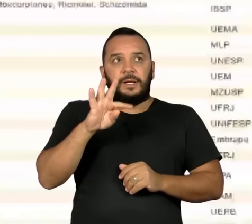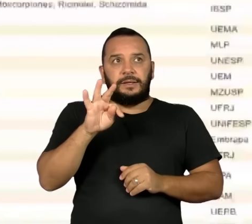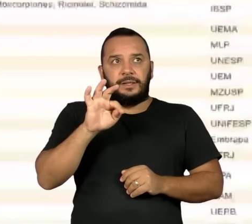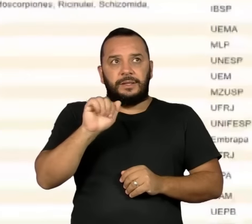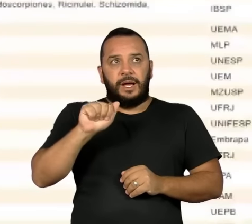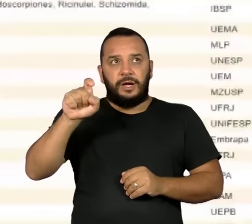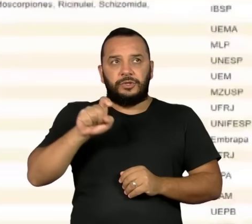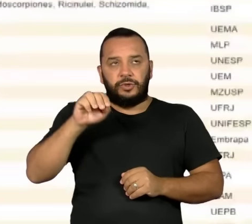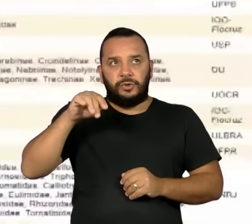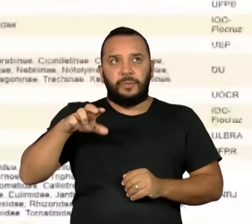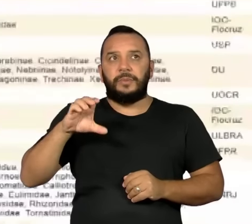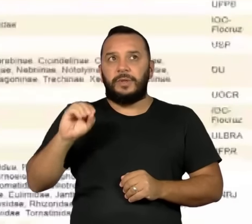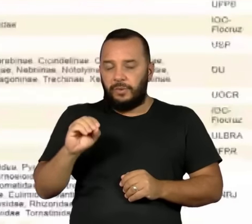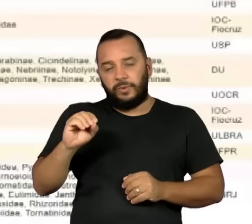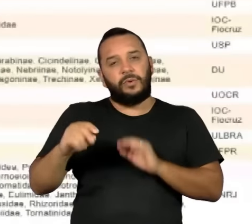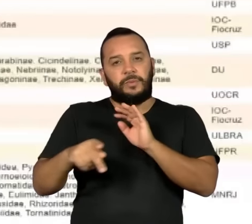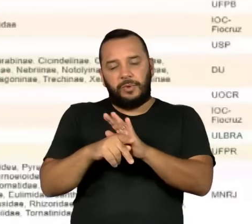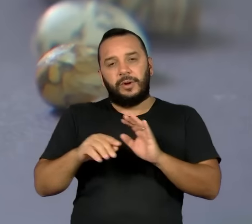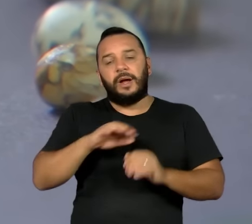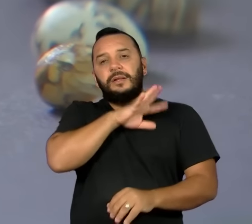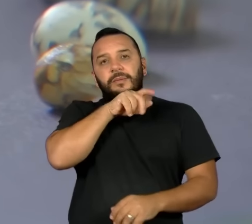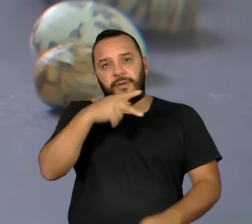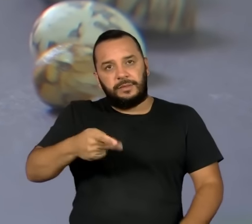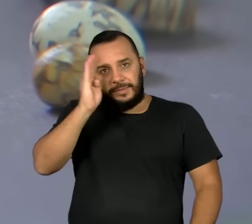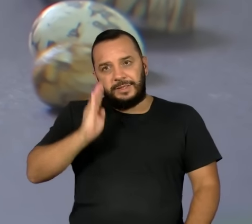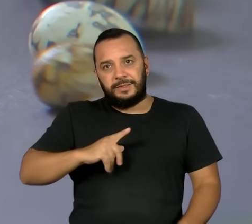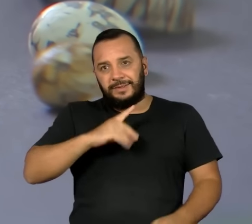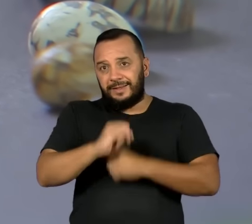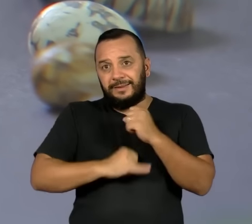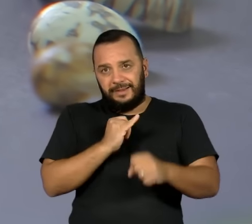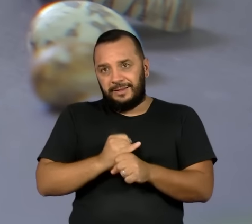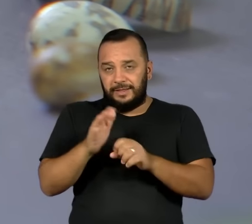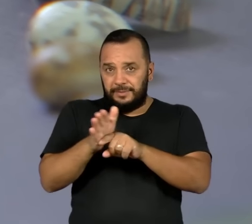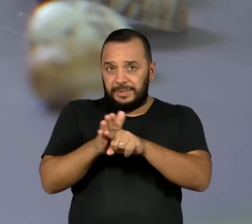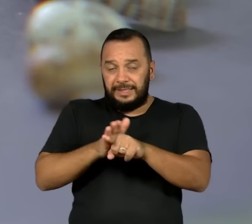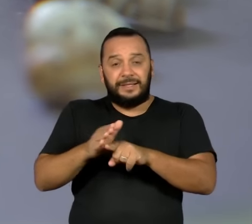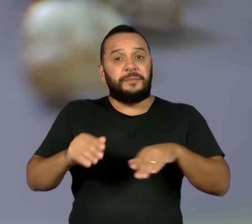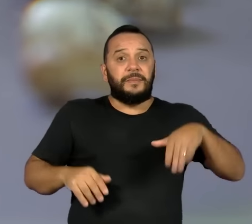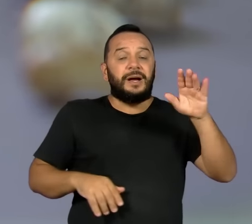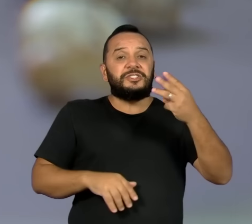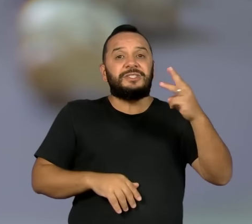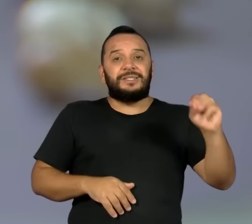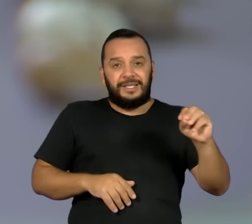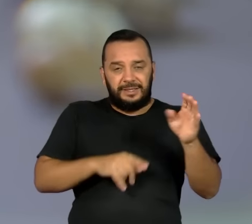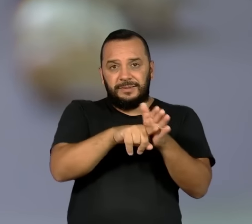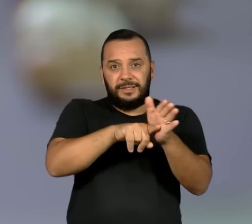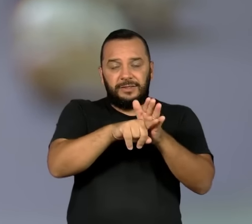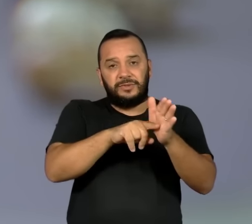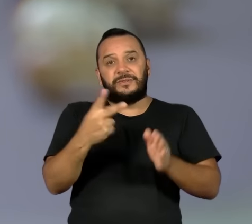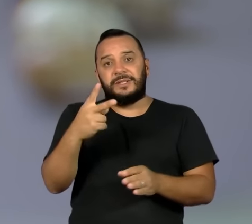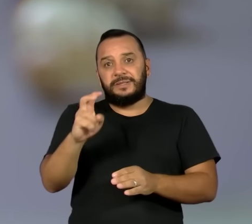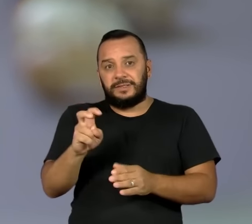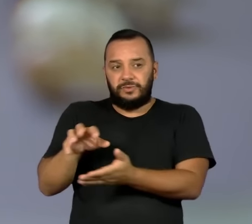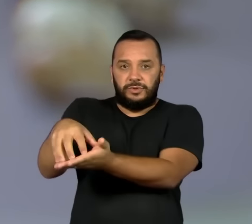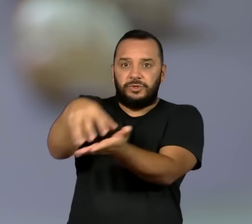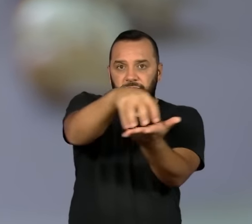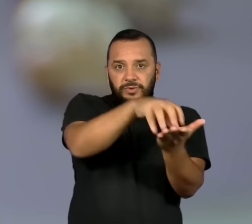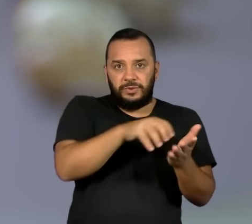consulta na internet. Ele envolveu o trabalho de mais de 30 pesquisadores de 25 instituições.